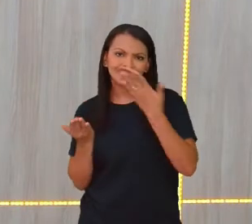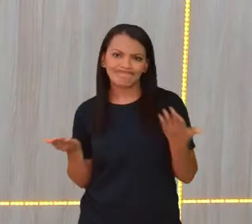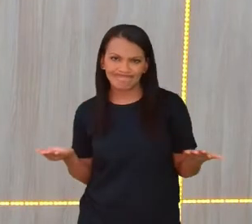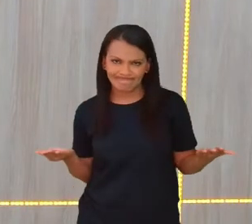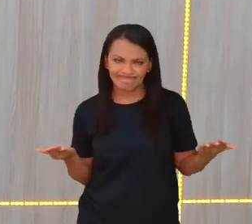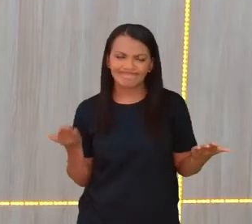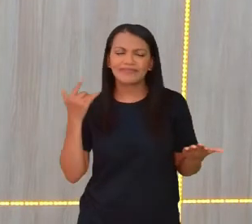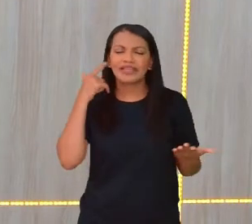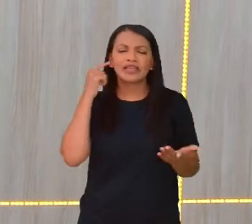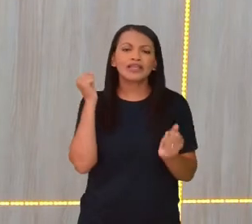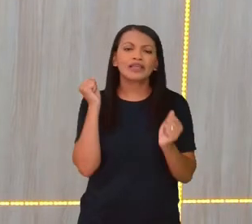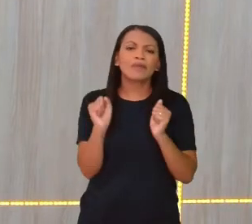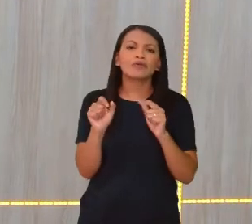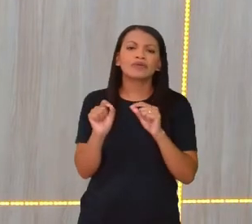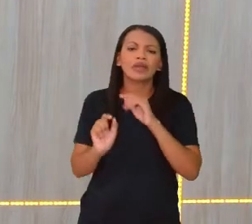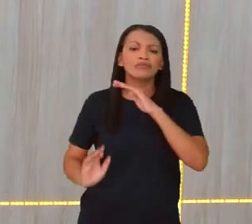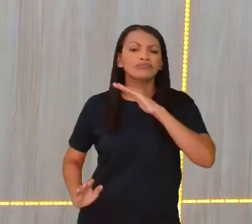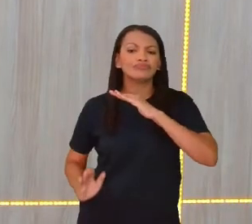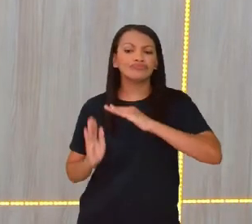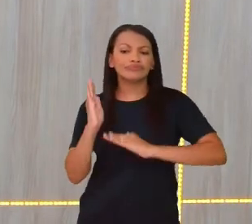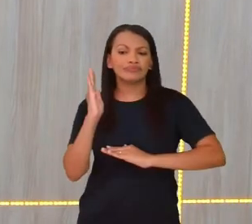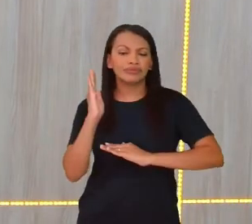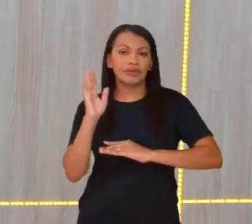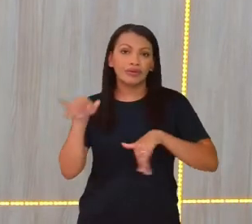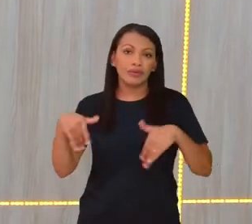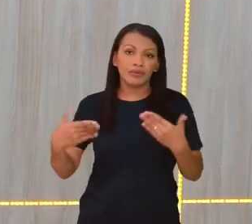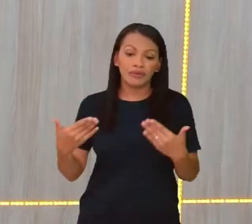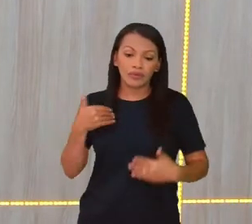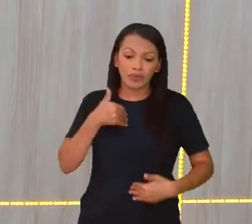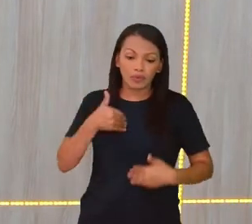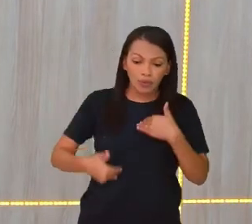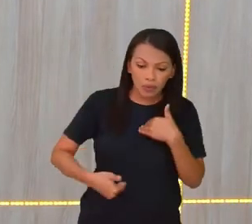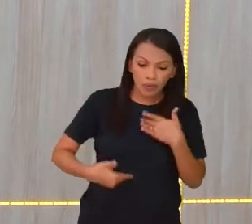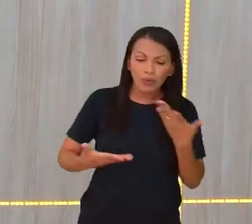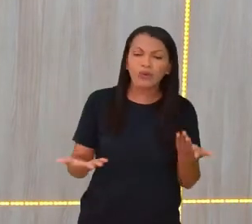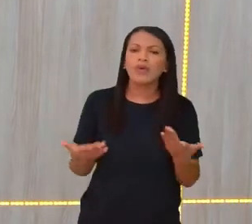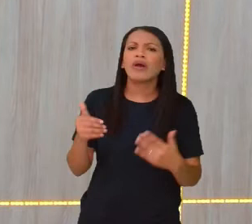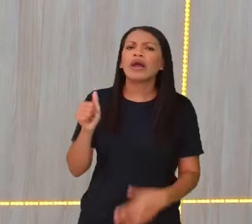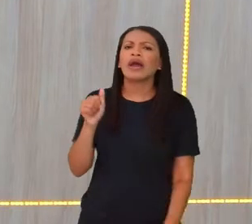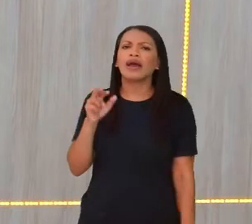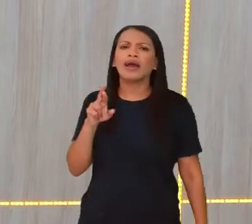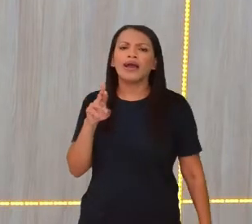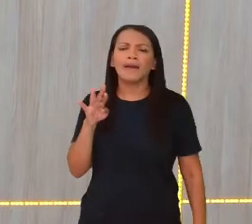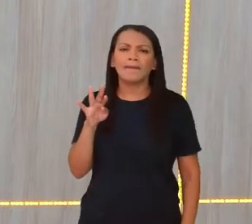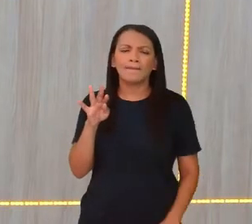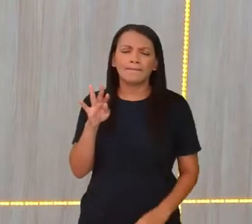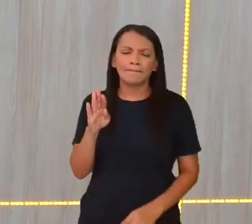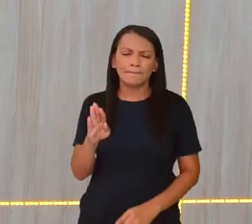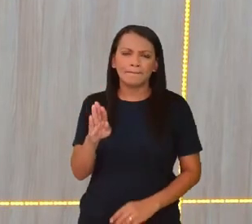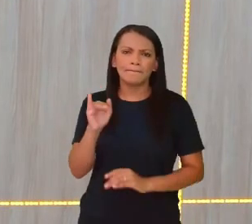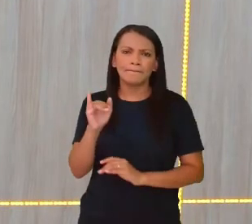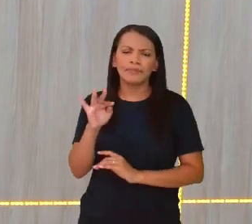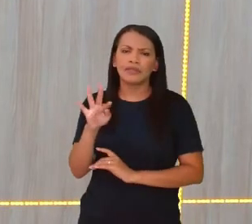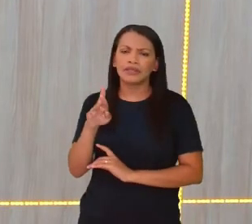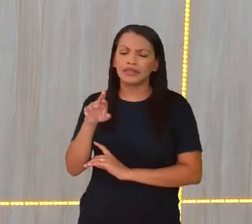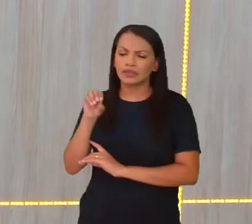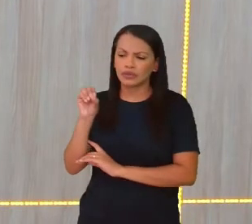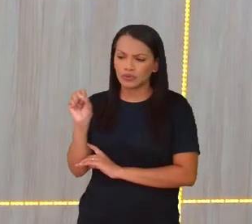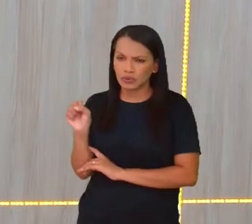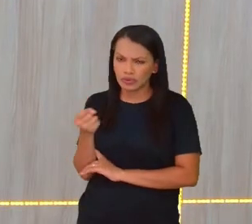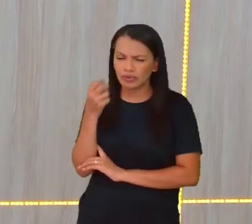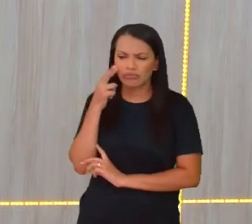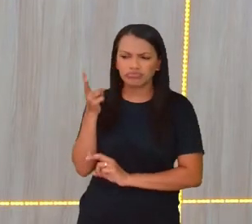que ultrapassar o que o corpo dele permite. Então os árbitros eles estão ali de olho, né? O MMA, por